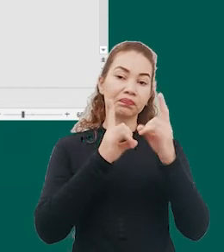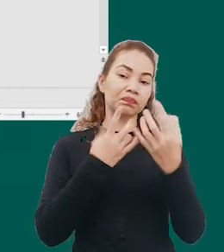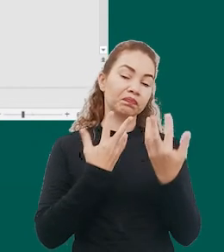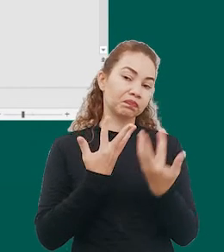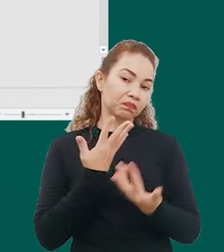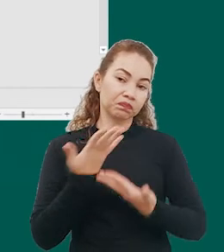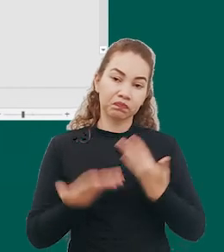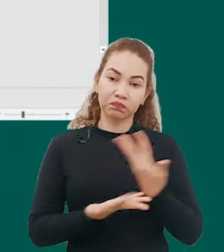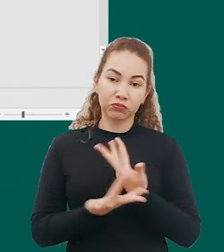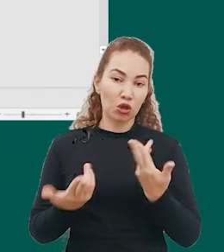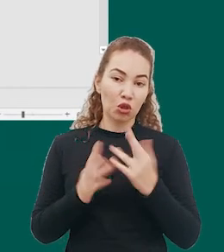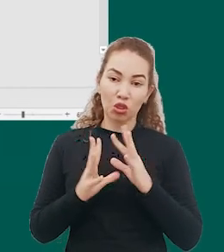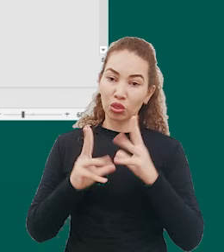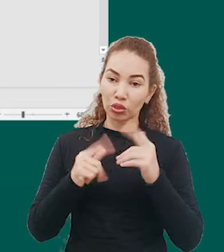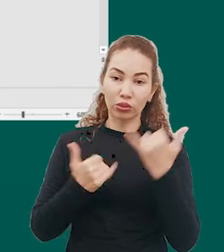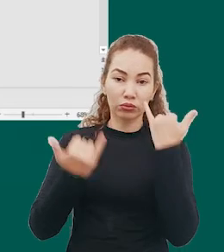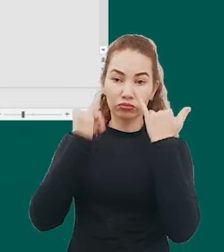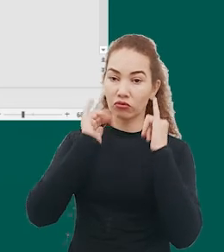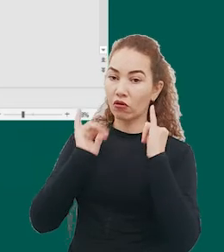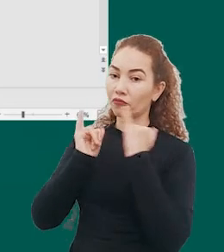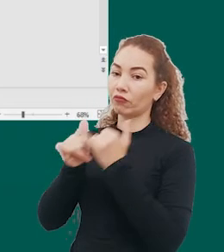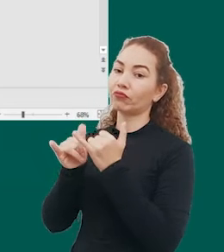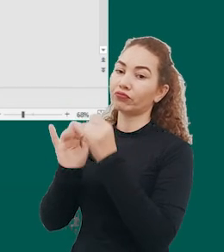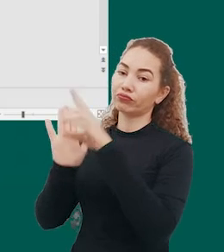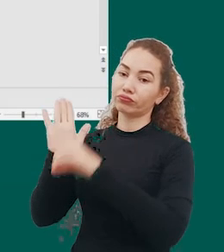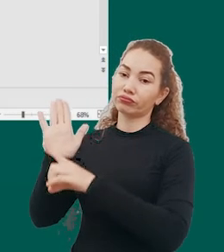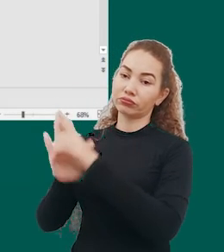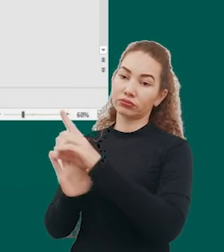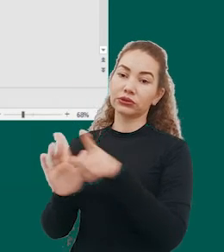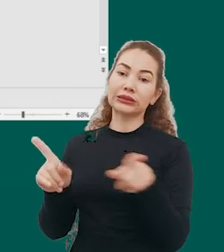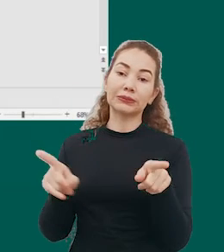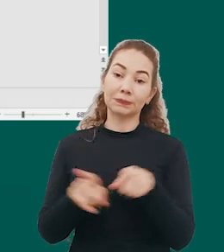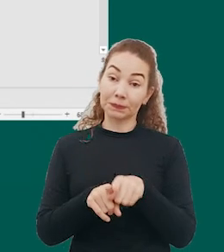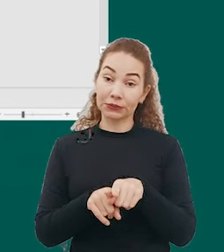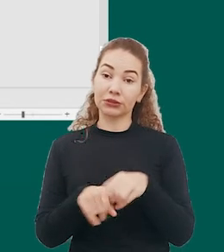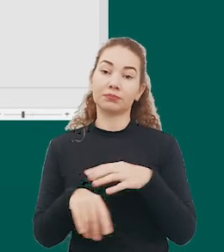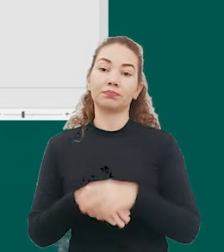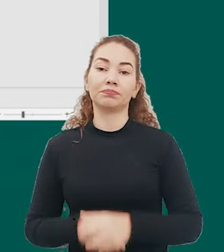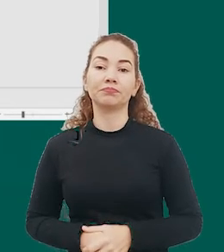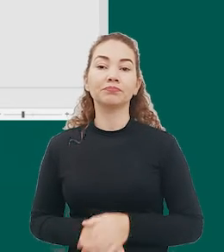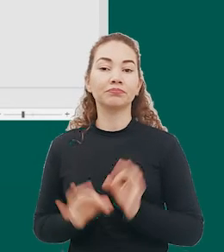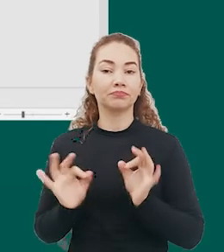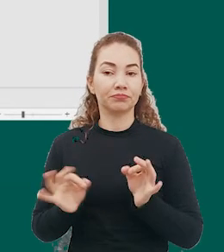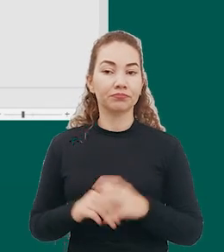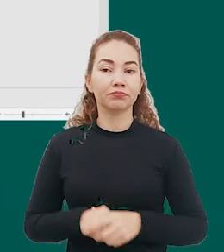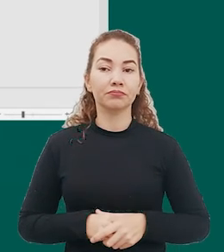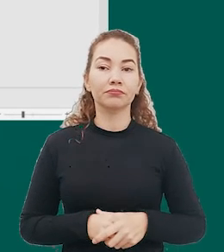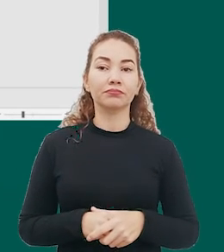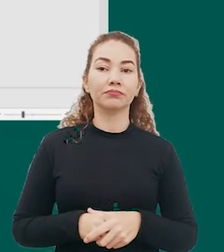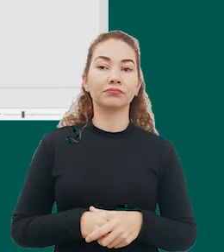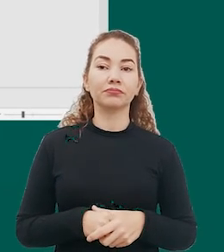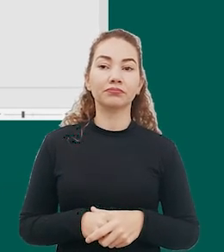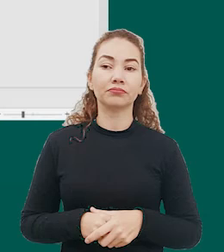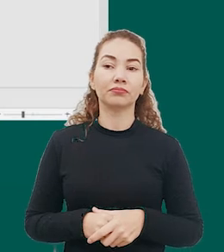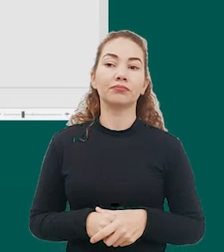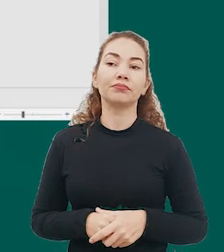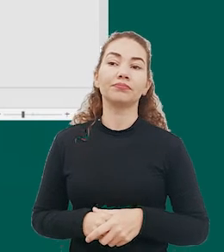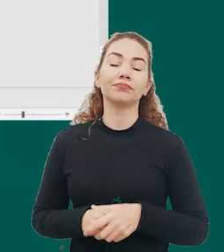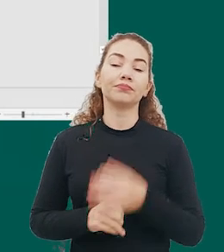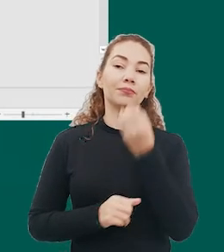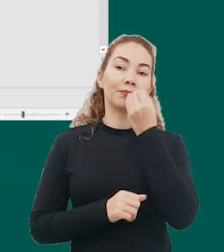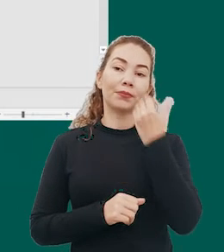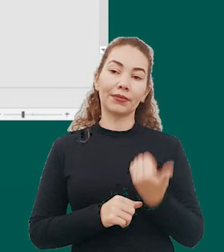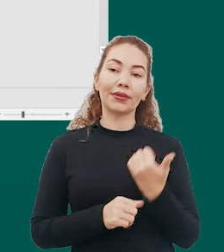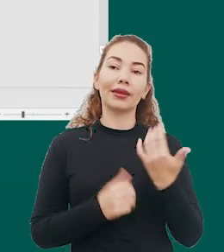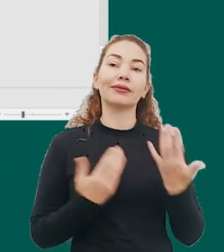nós precisamos estar informando na nossa declaração, certo? Muito bem.